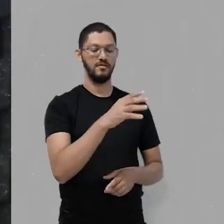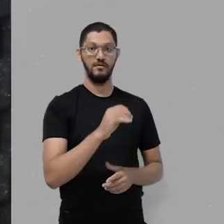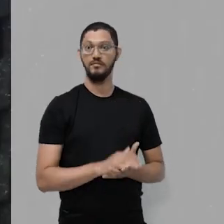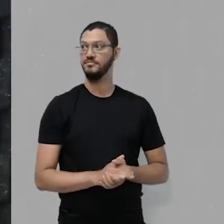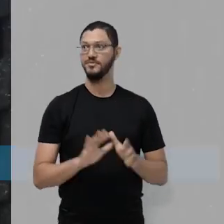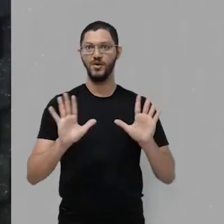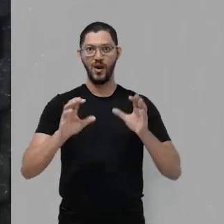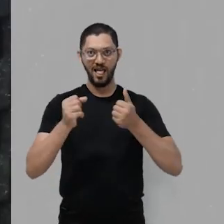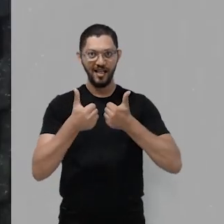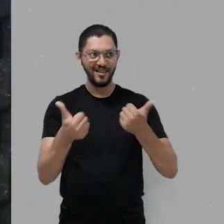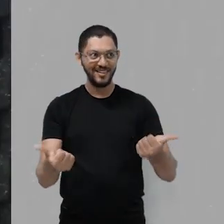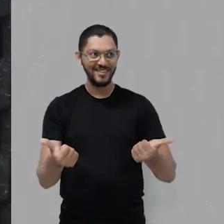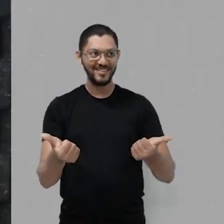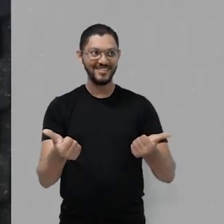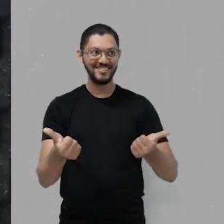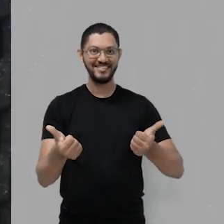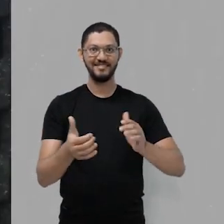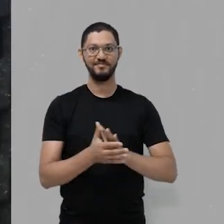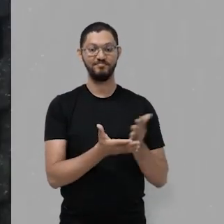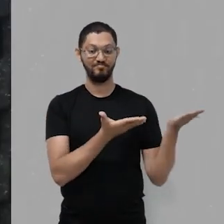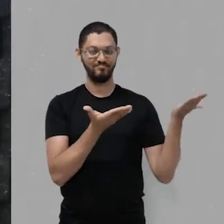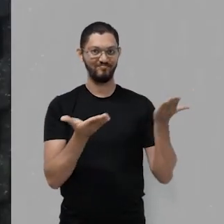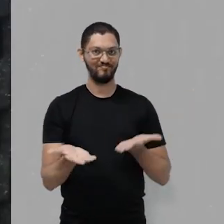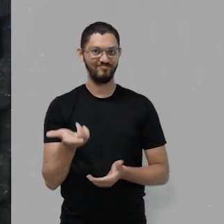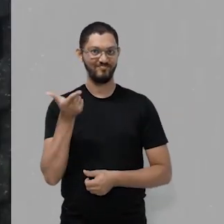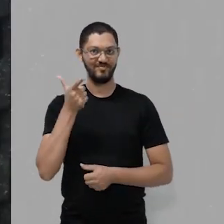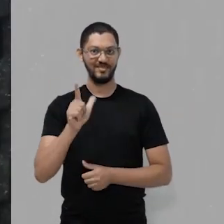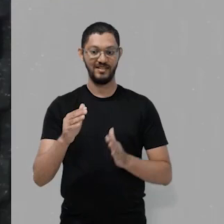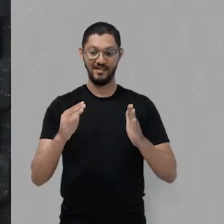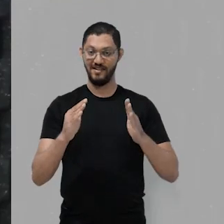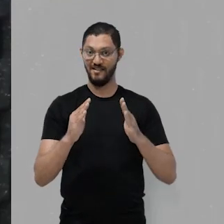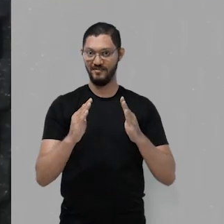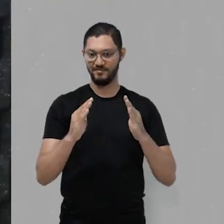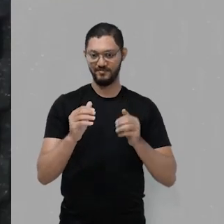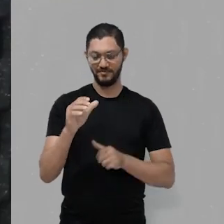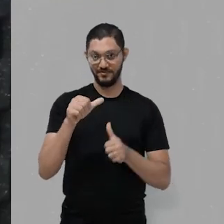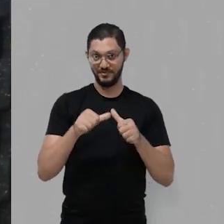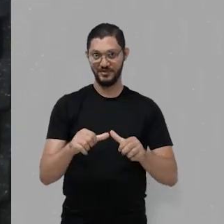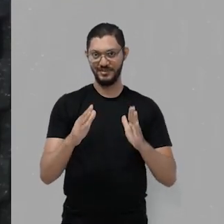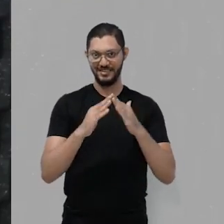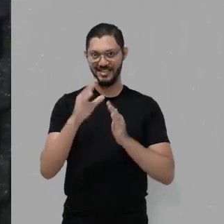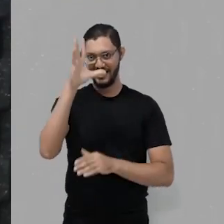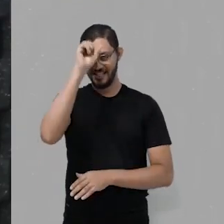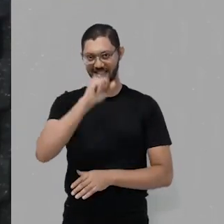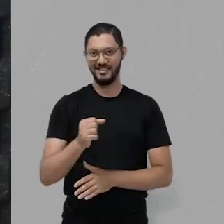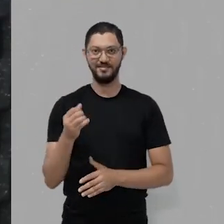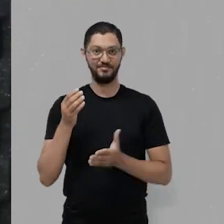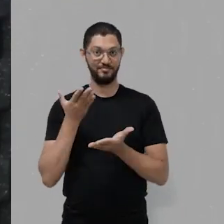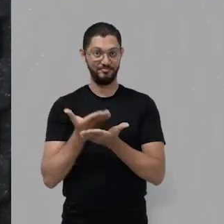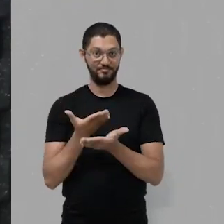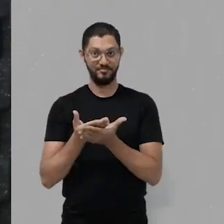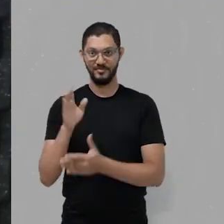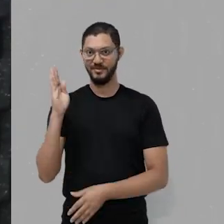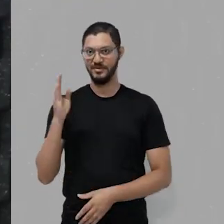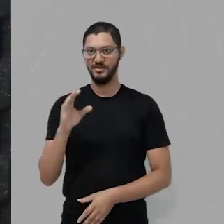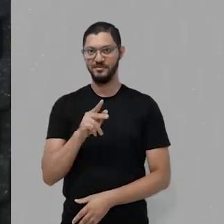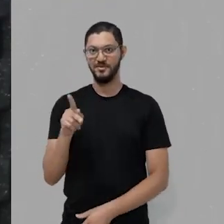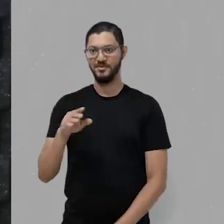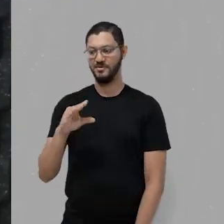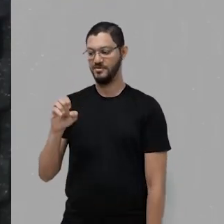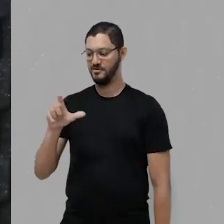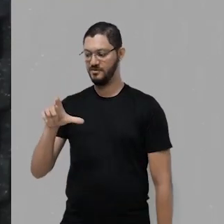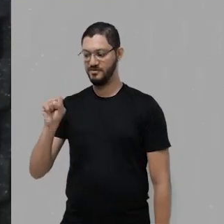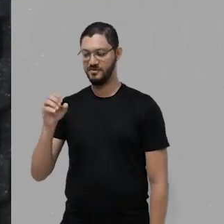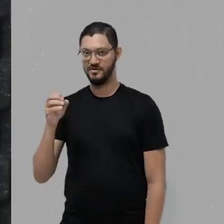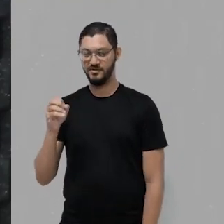Olá pessoal, tudo bem com vocês? Sejam bem-vindos a mais um Fica em Casa Aprendendo, nossa aula de Biologia. Comigo, o professor Celso Ramos.